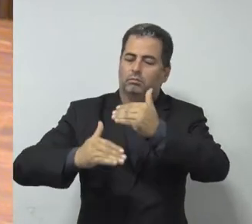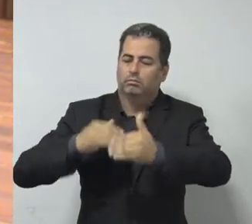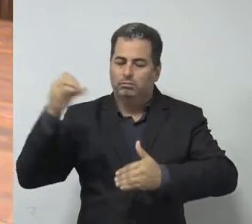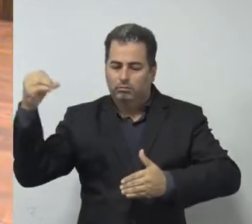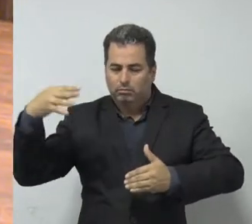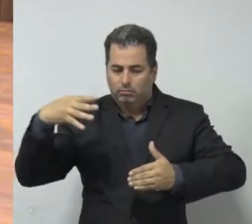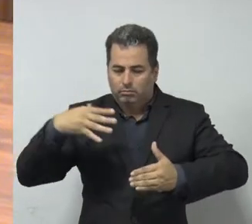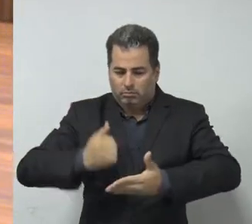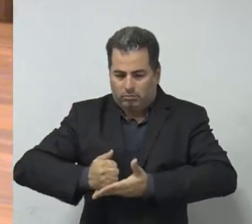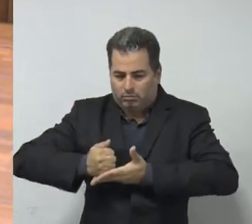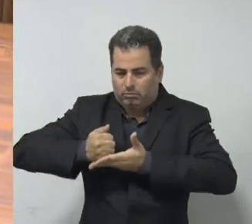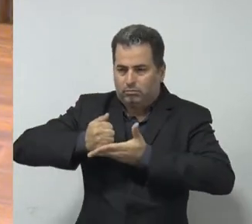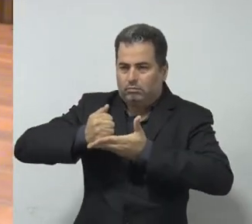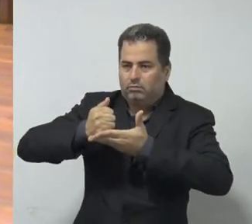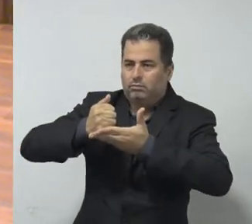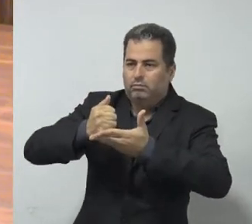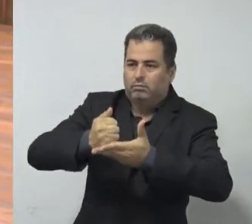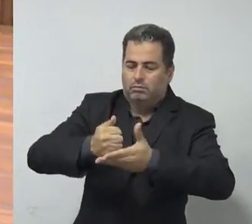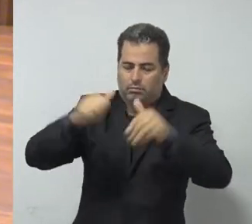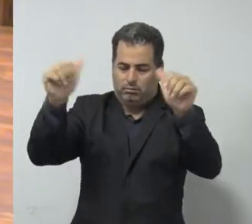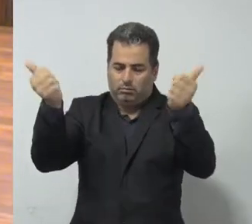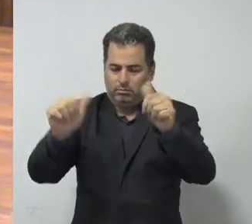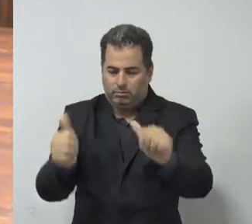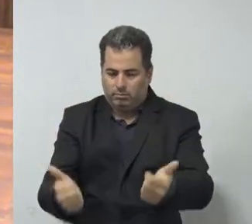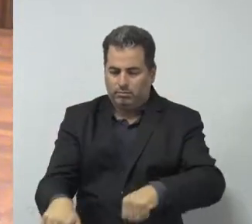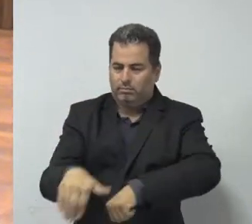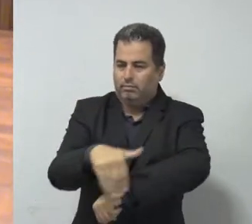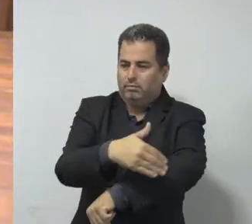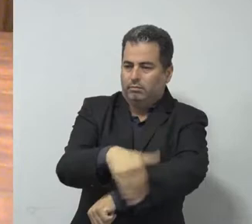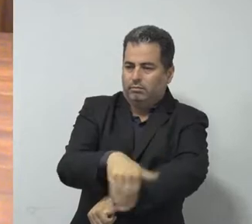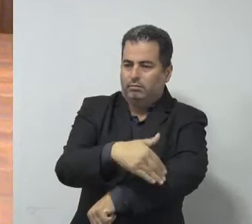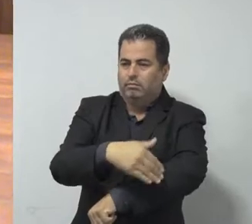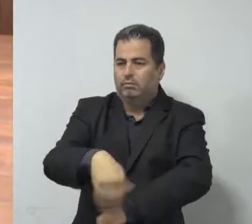teus monumentos pelas ruas.